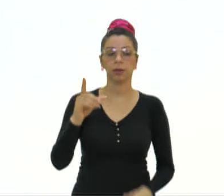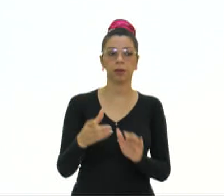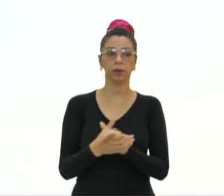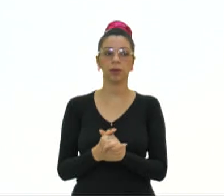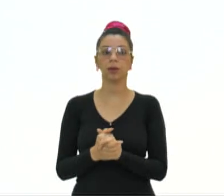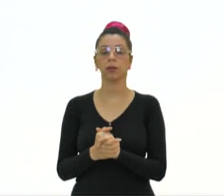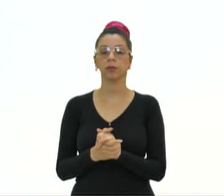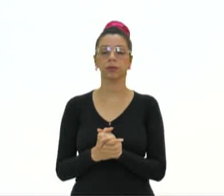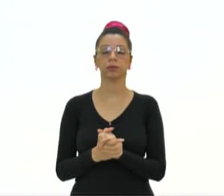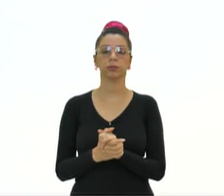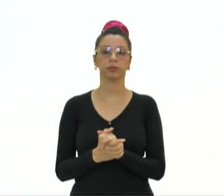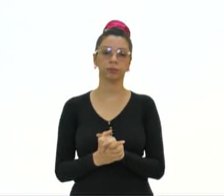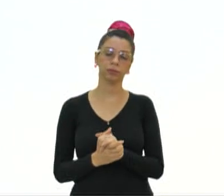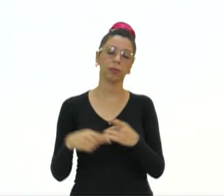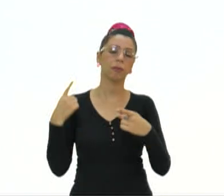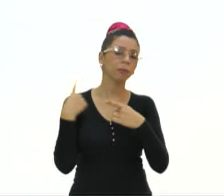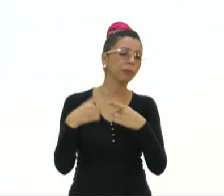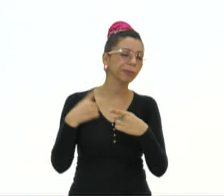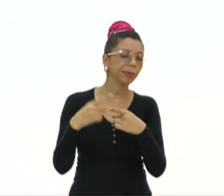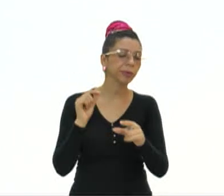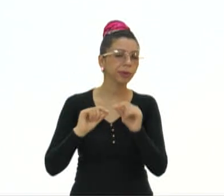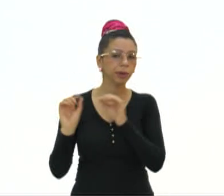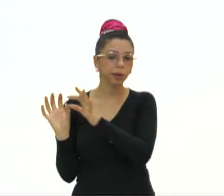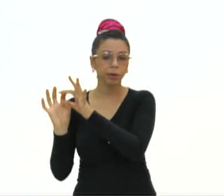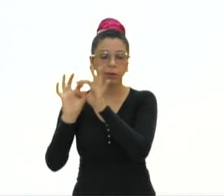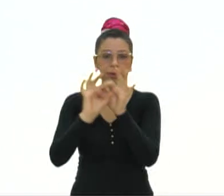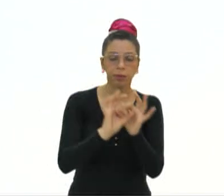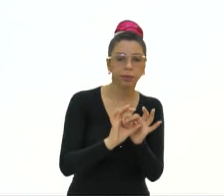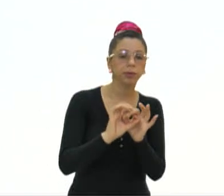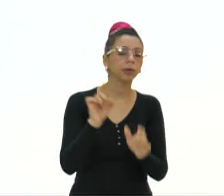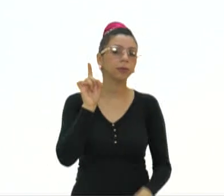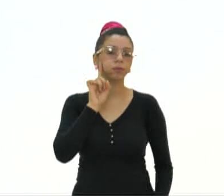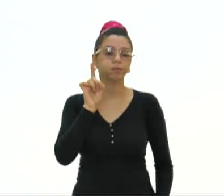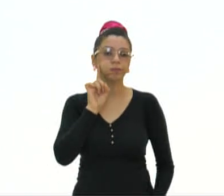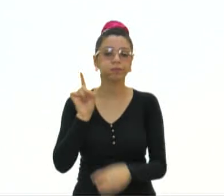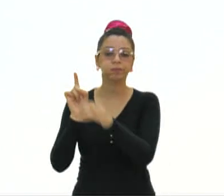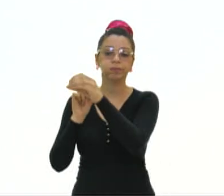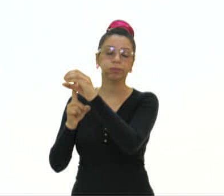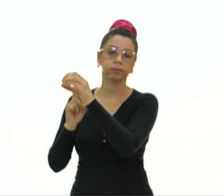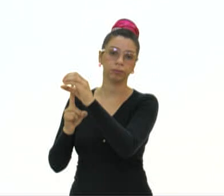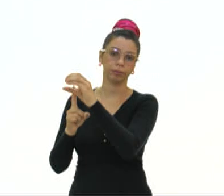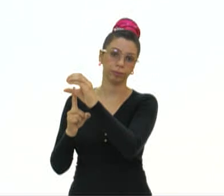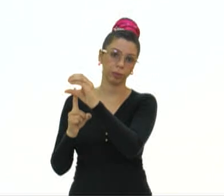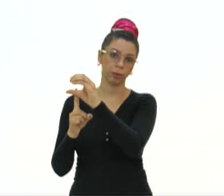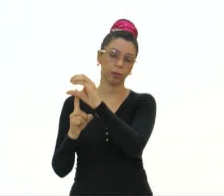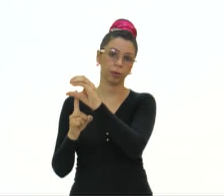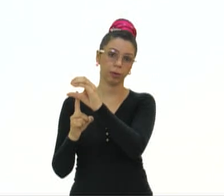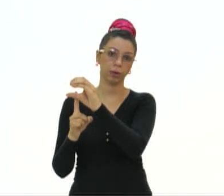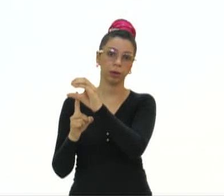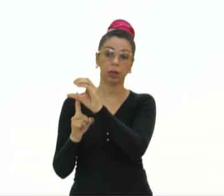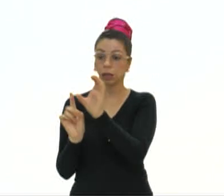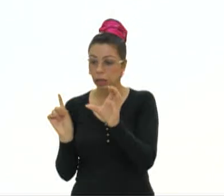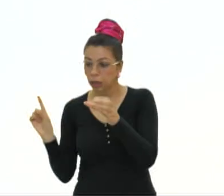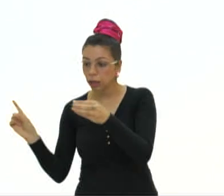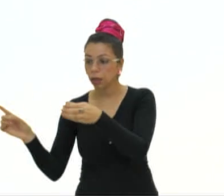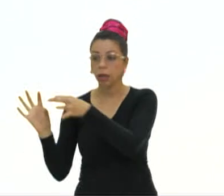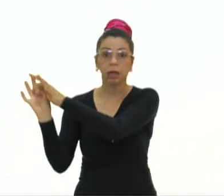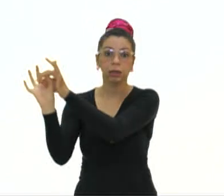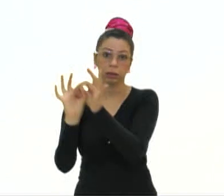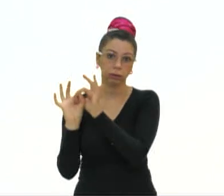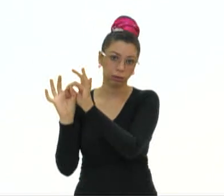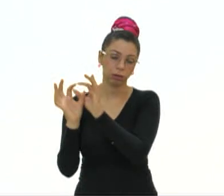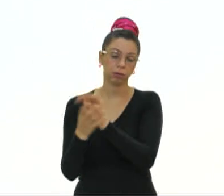Moscou, porque era afiliado à Internacional Comunista. Então foi essa a primeira justificativa. E a segunda de que